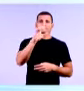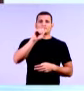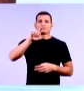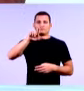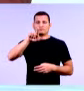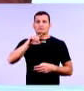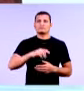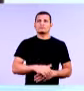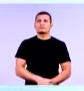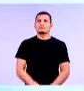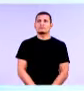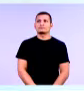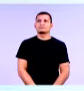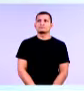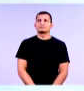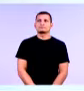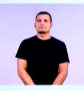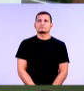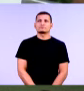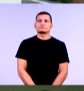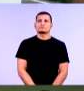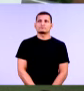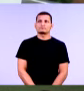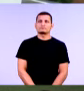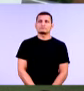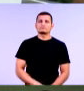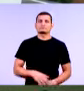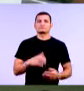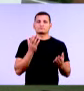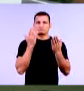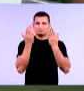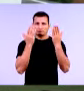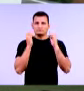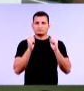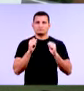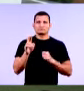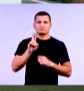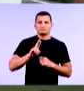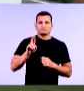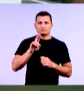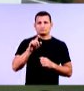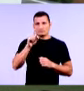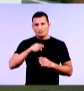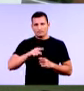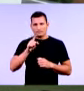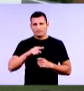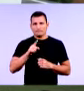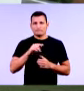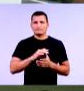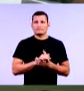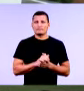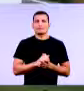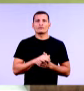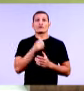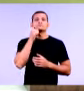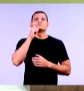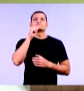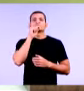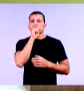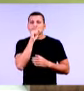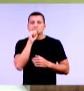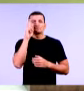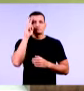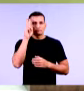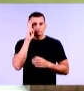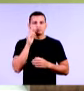excelente a participação. Uma analogia que nós podemos utilizar é a situação, novamente, aquela situação da mãe que vai na rua gritar, né? Quando você,